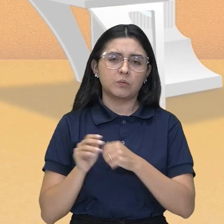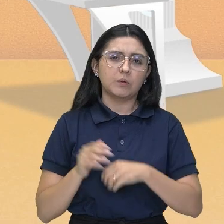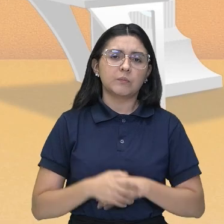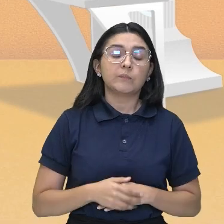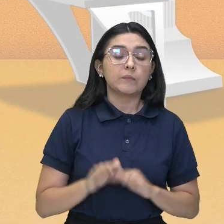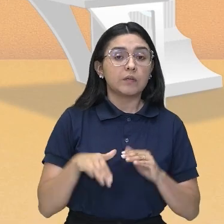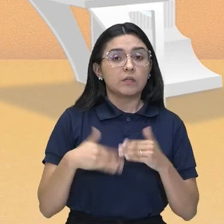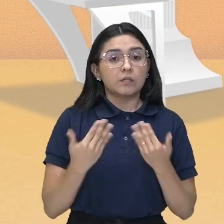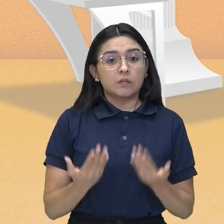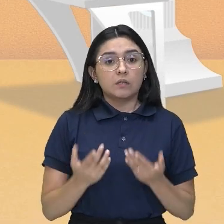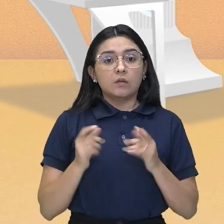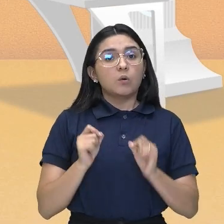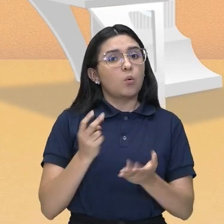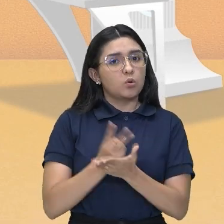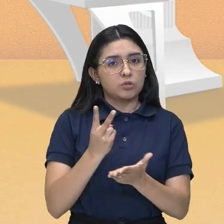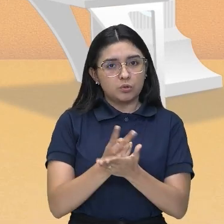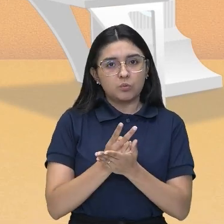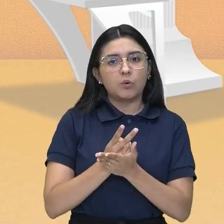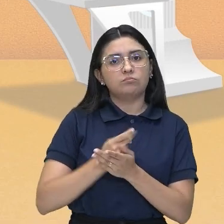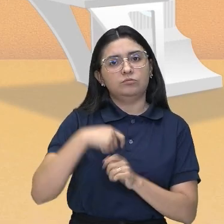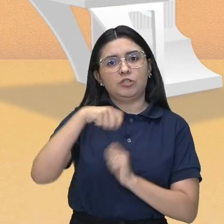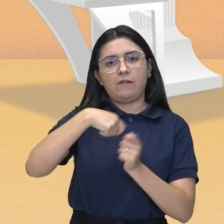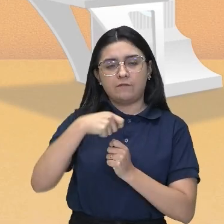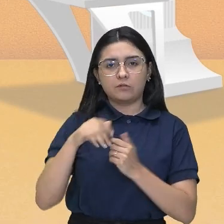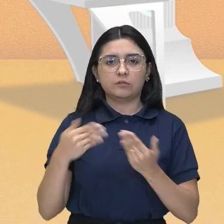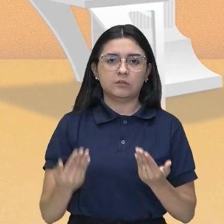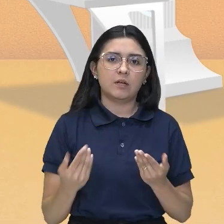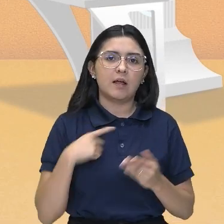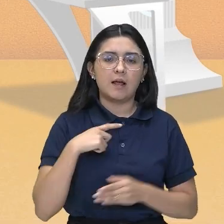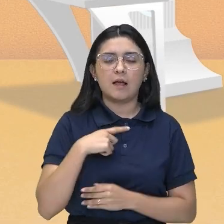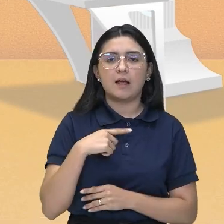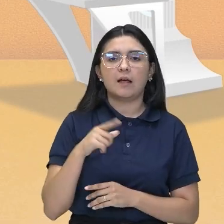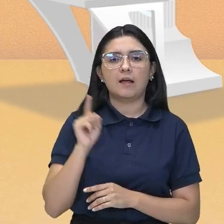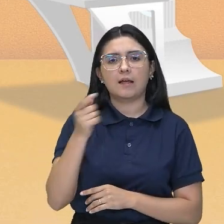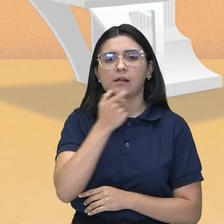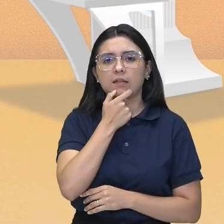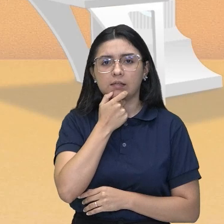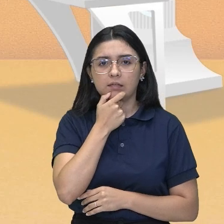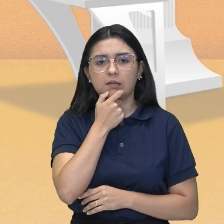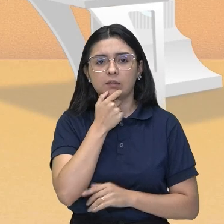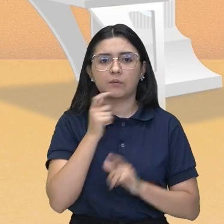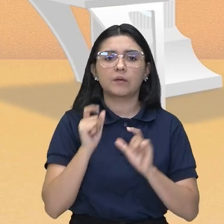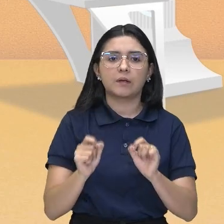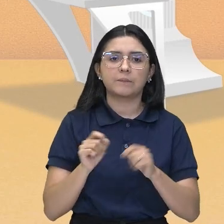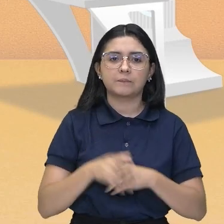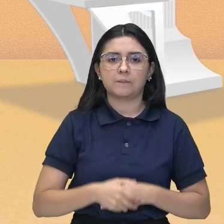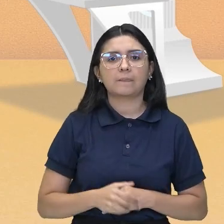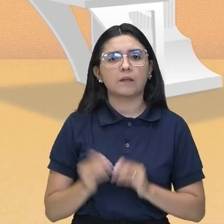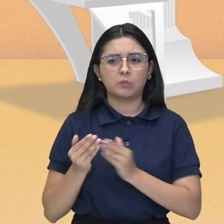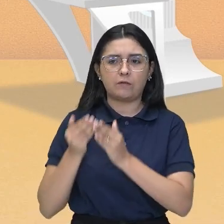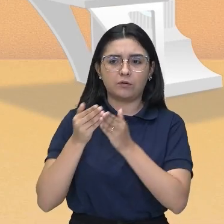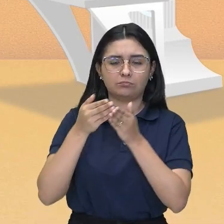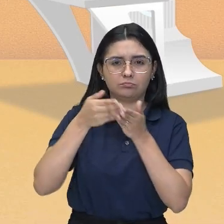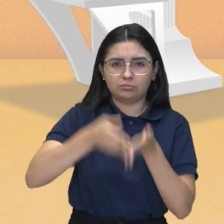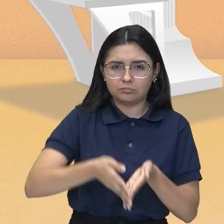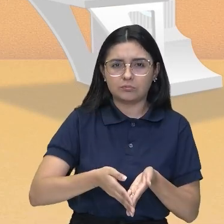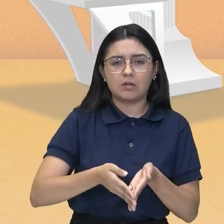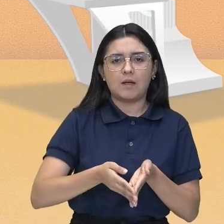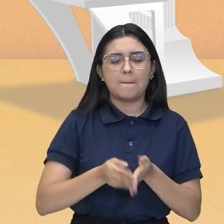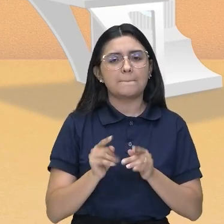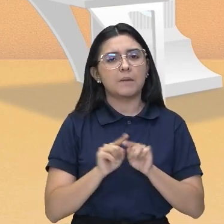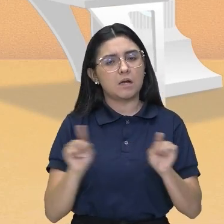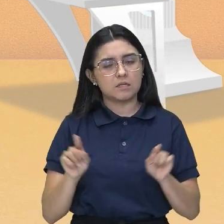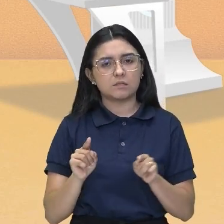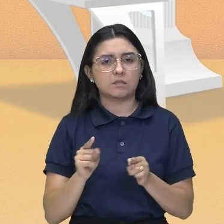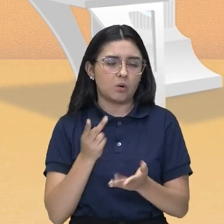Então, o tráfico continua, mesmo a Inglaterra muitas vezes botando para o fundo alguns navios, né,